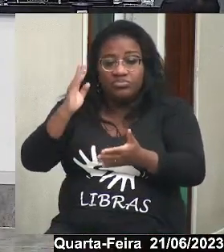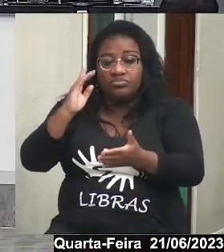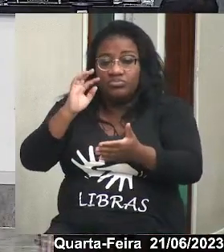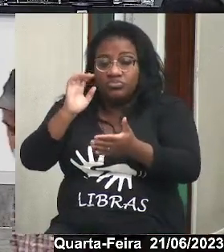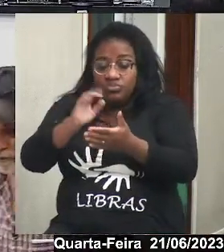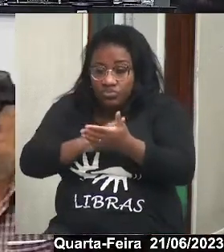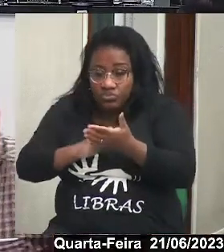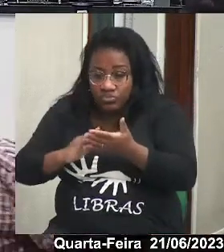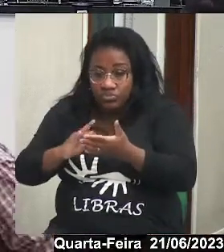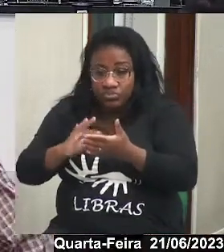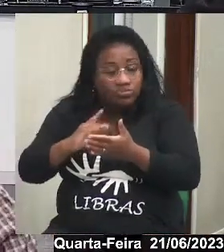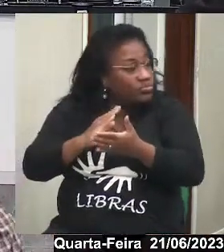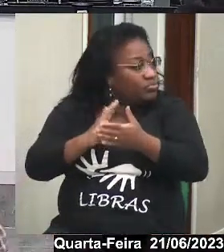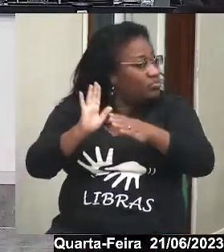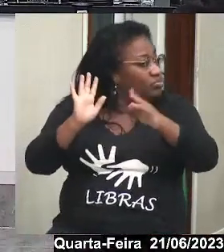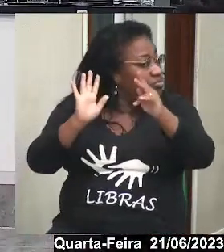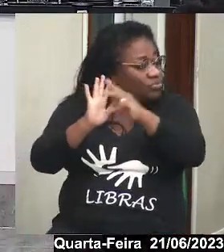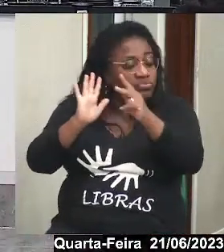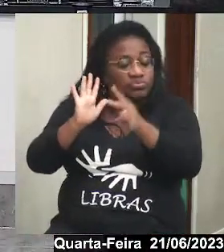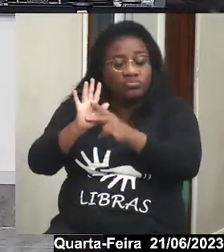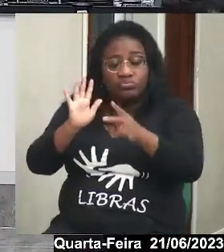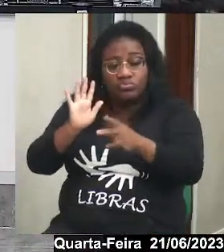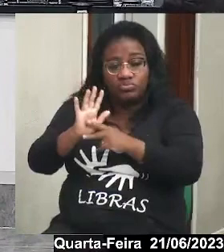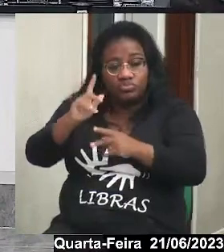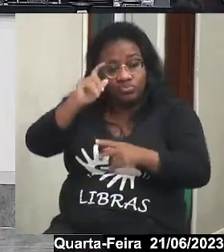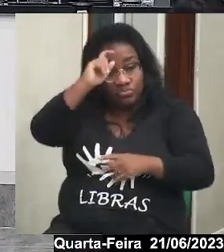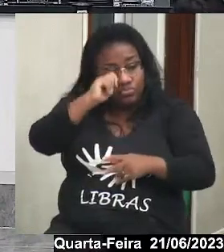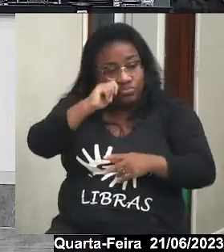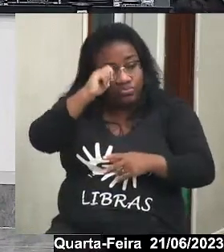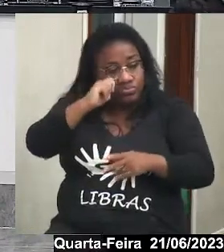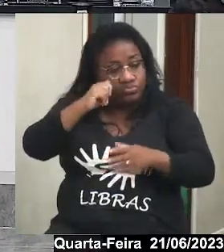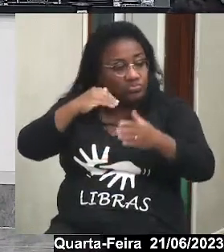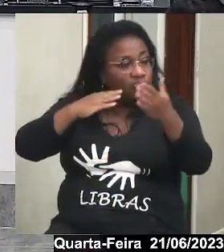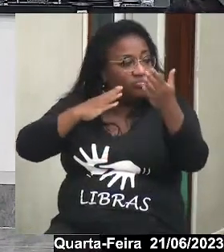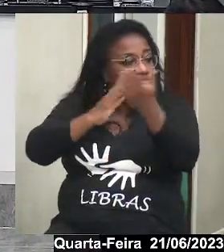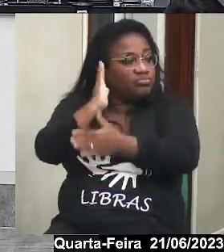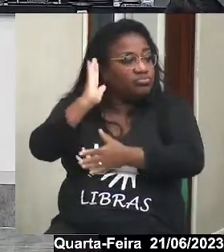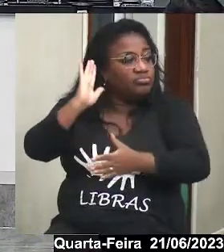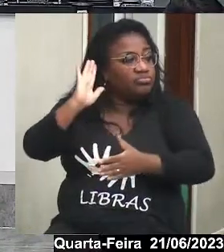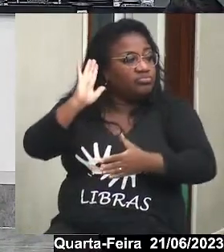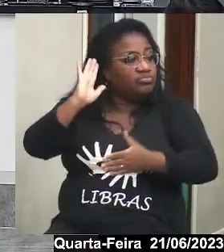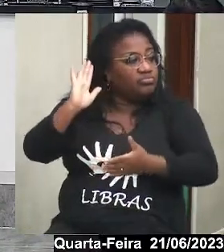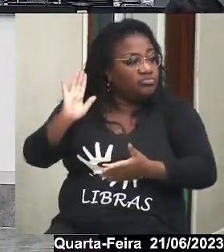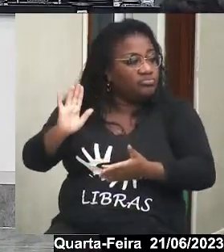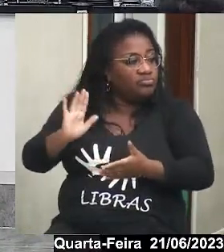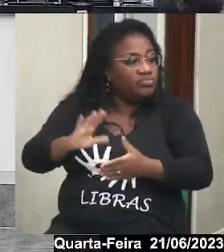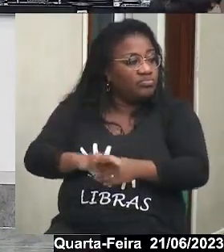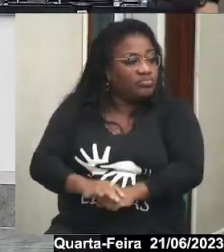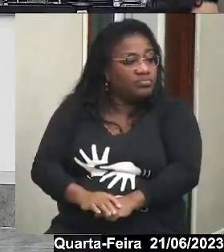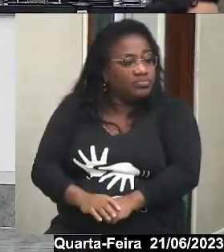O projeto de lei de autoria do vereador Dedé está aprovado.